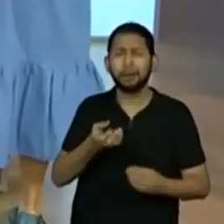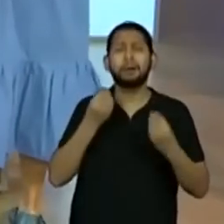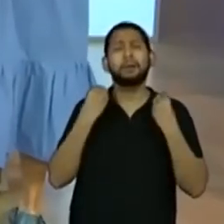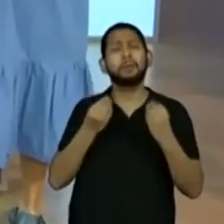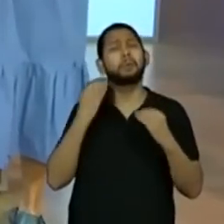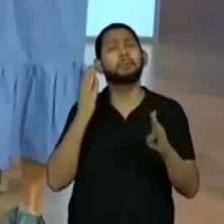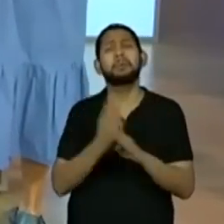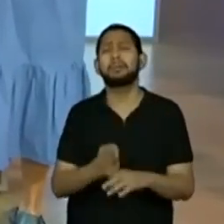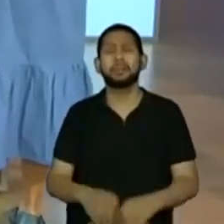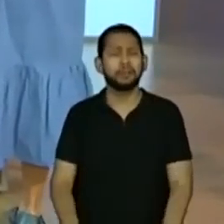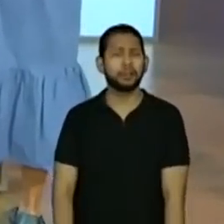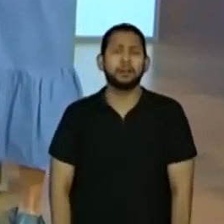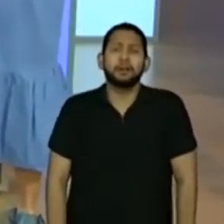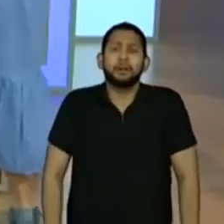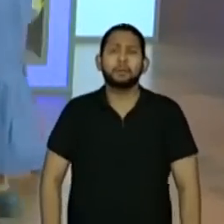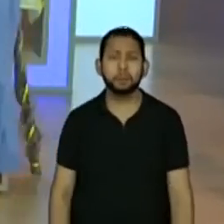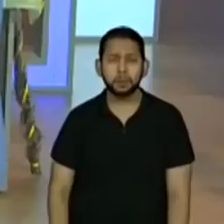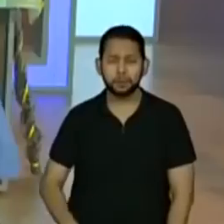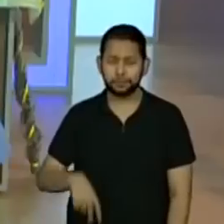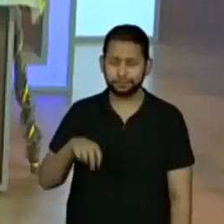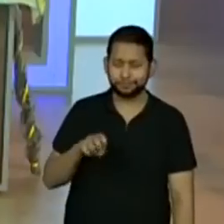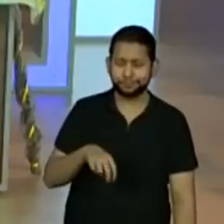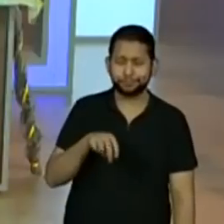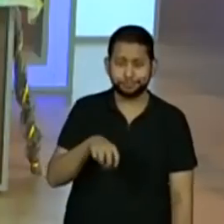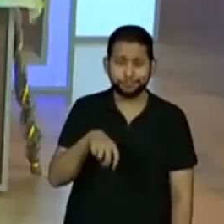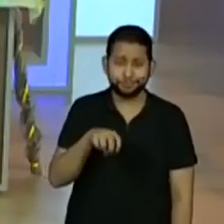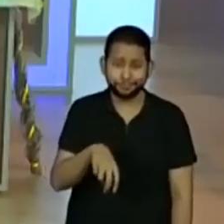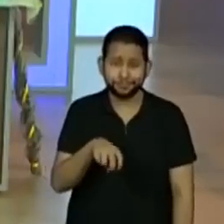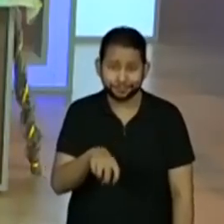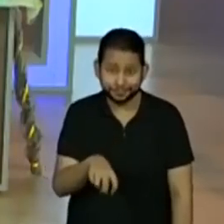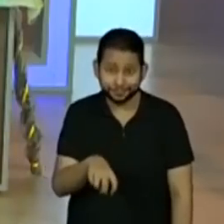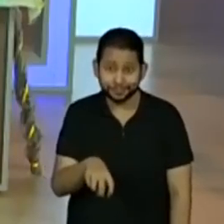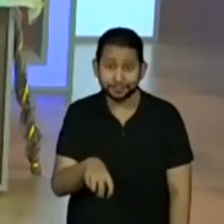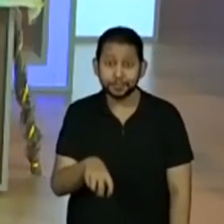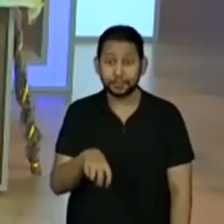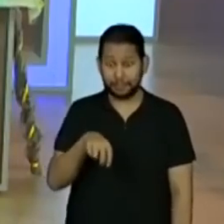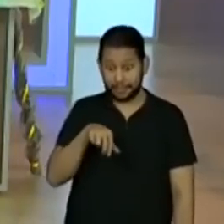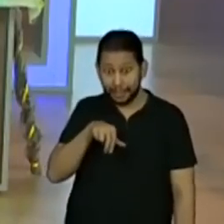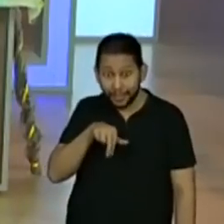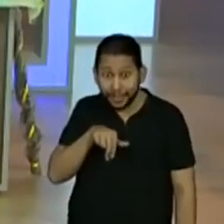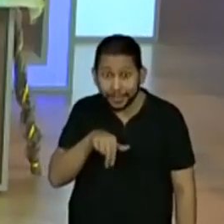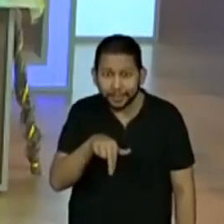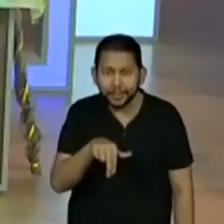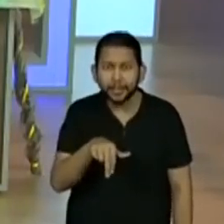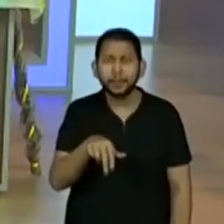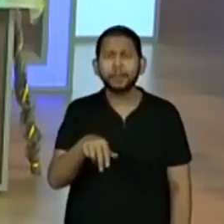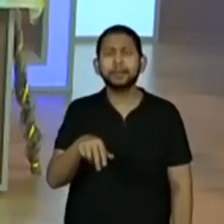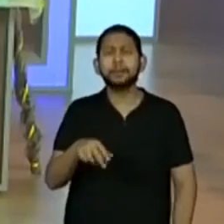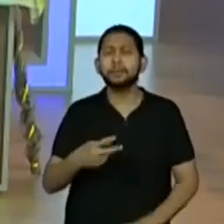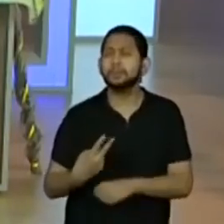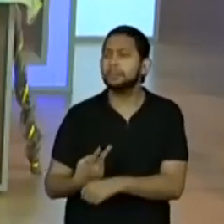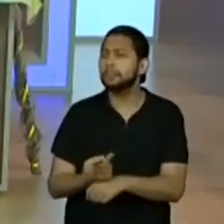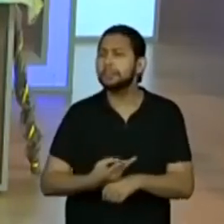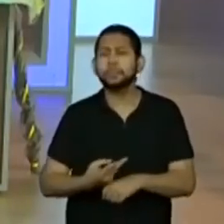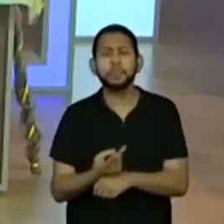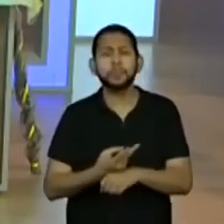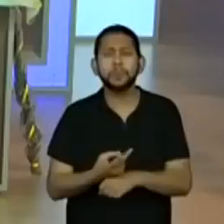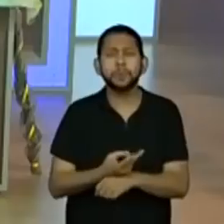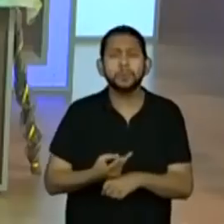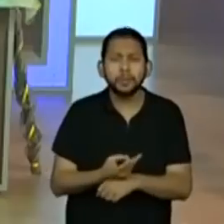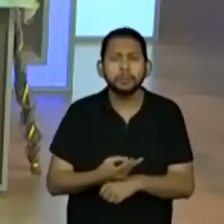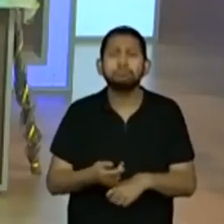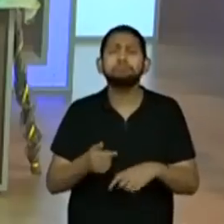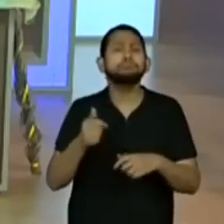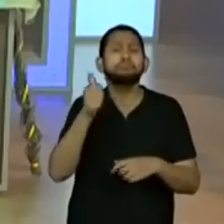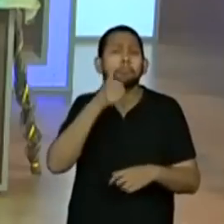o cavalo lá, não caia cavalinho, e foi andando pela estrada tentando encontrar a princesa